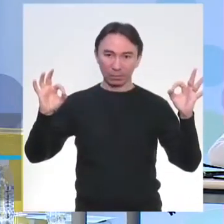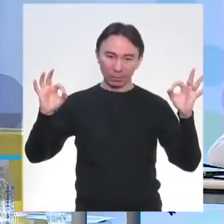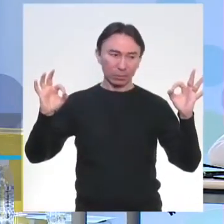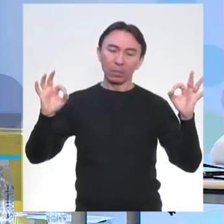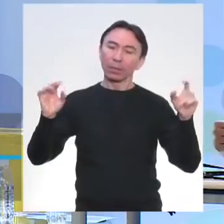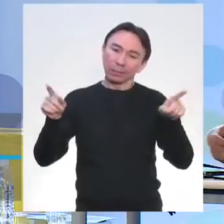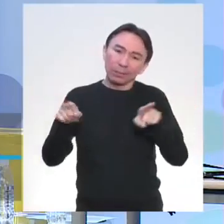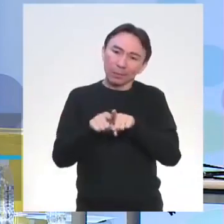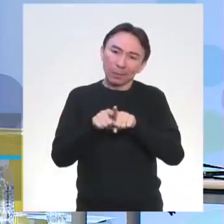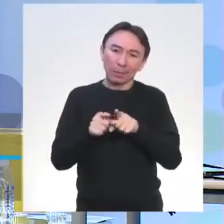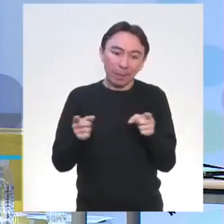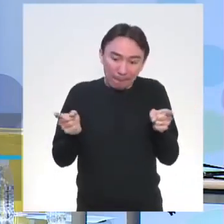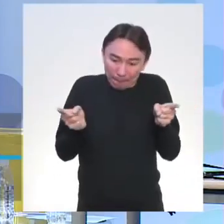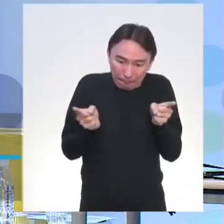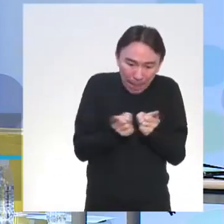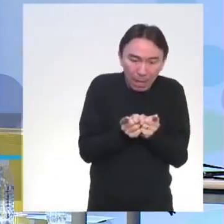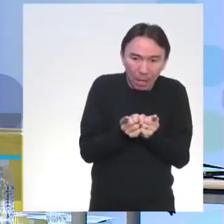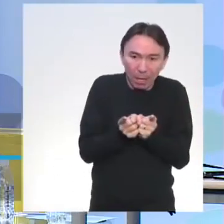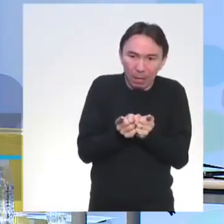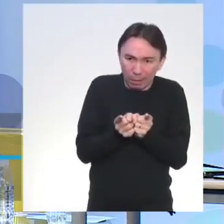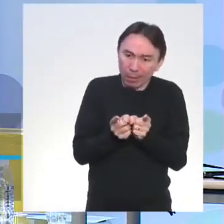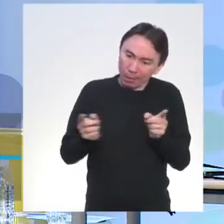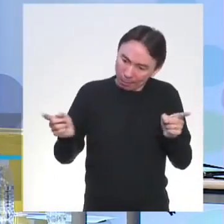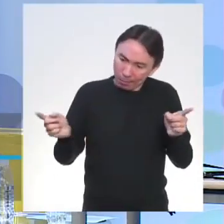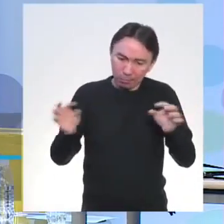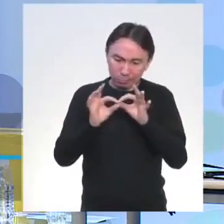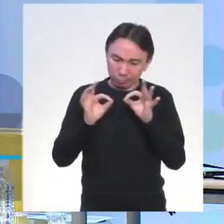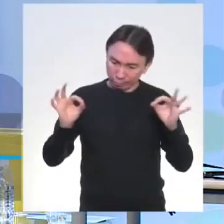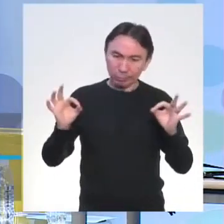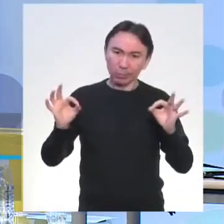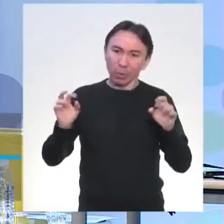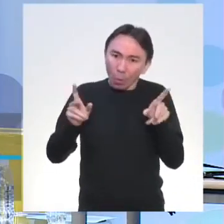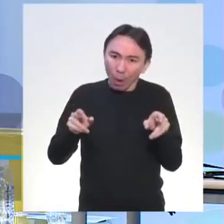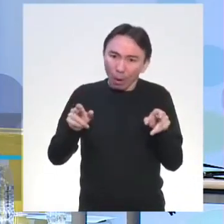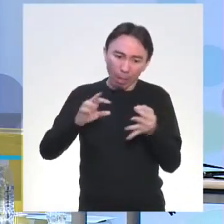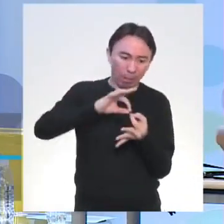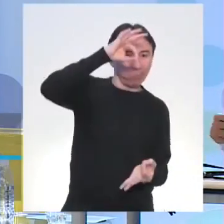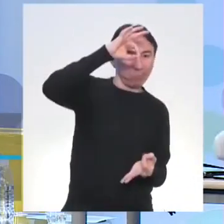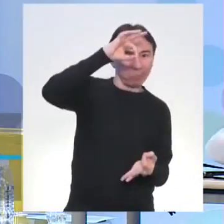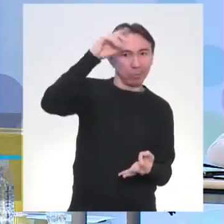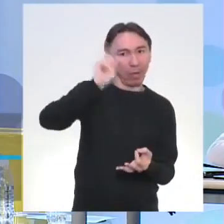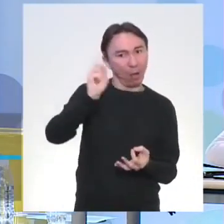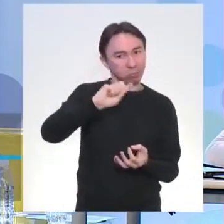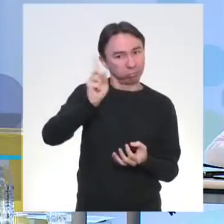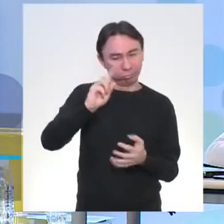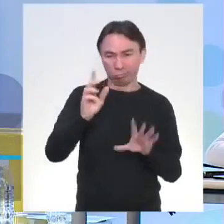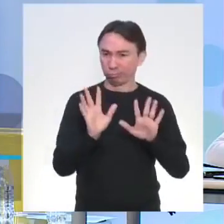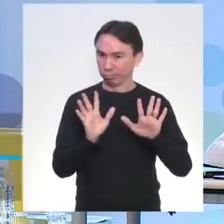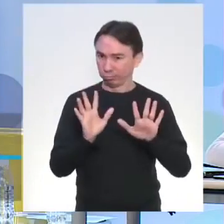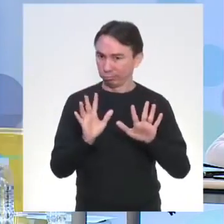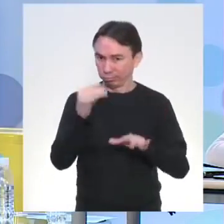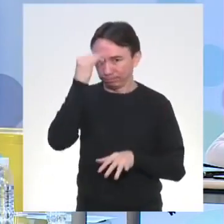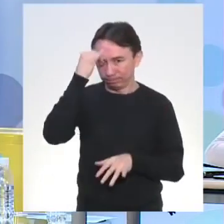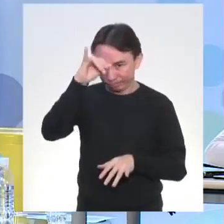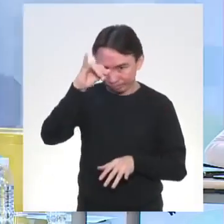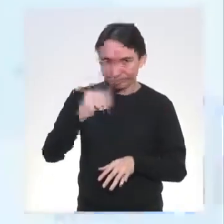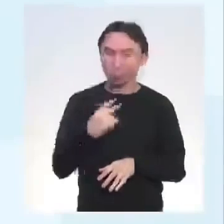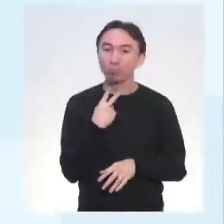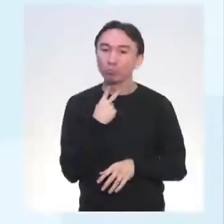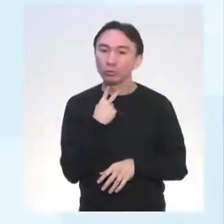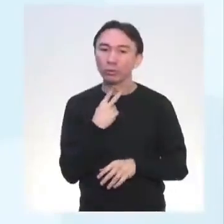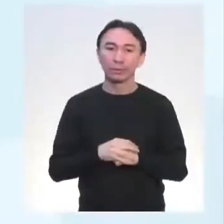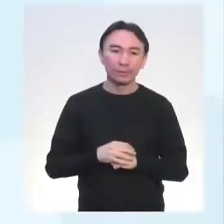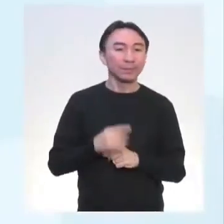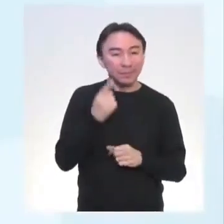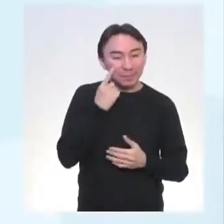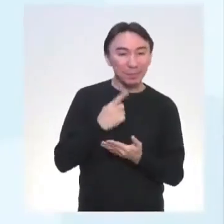horizontal, tá? A gente não vai colocar na vertical, ele tem que seguir a mesma direção. Beleza. E aí foi mostrado esse